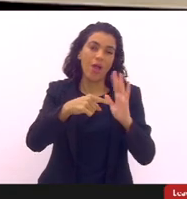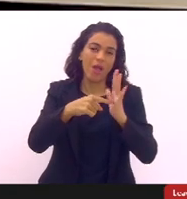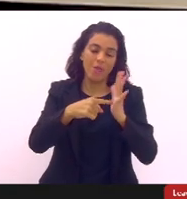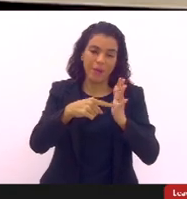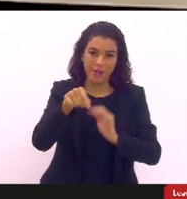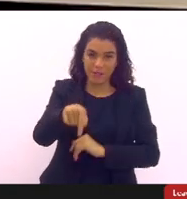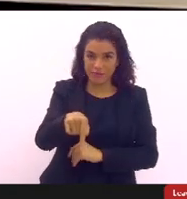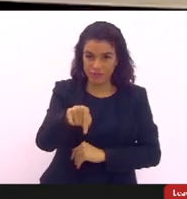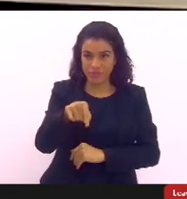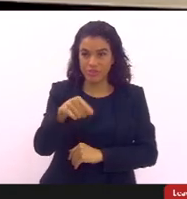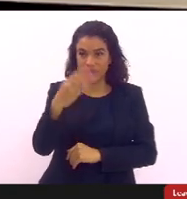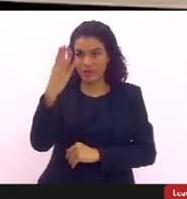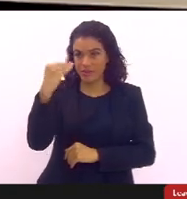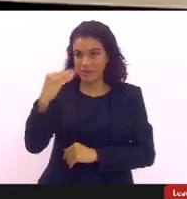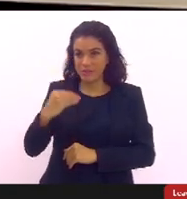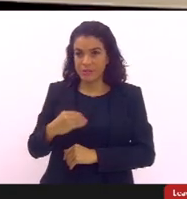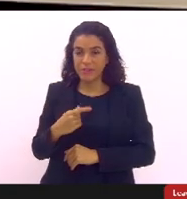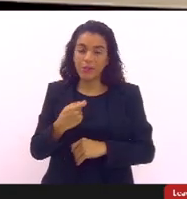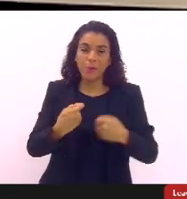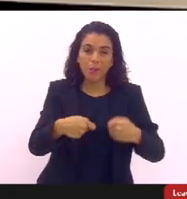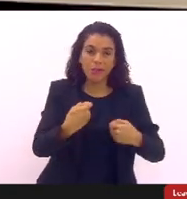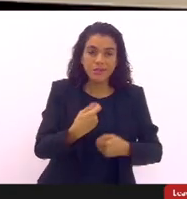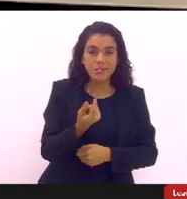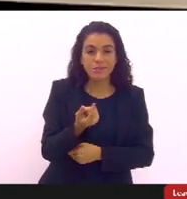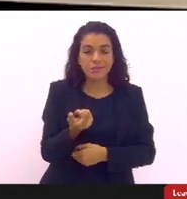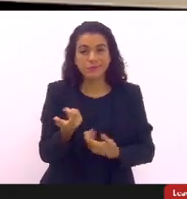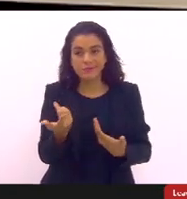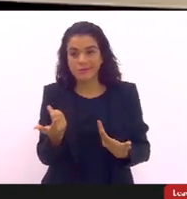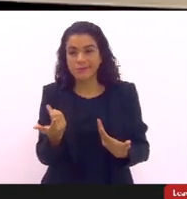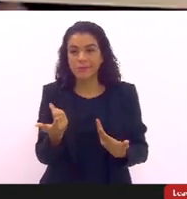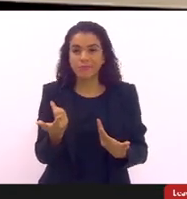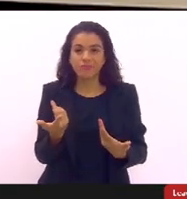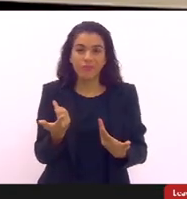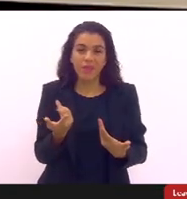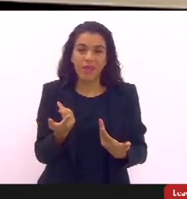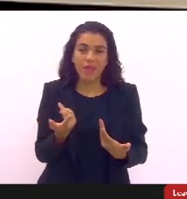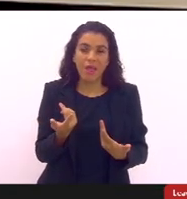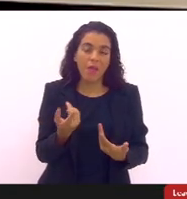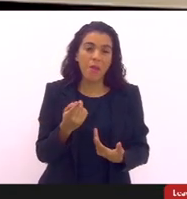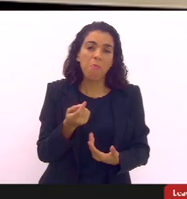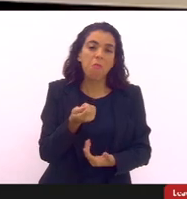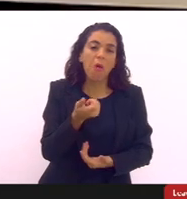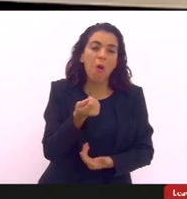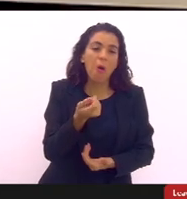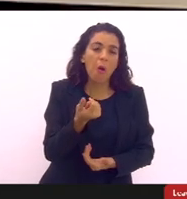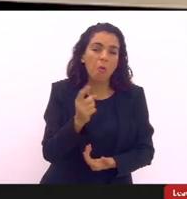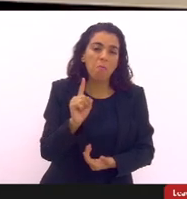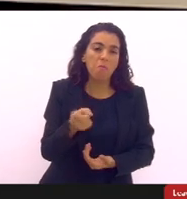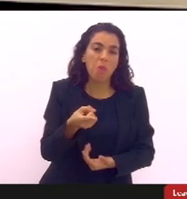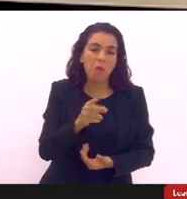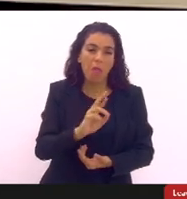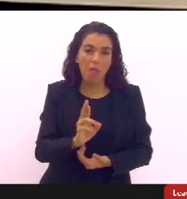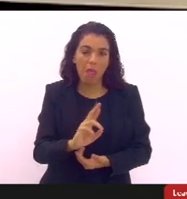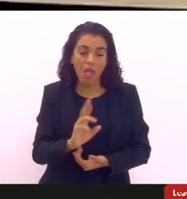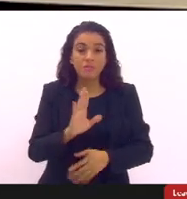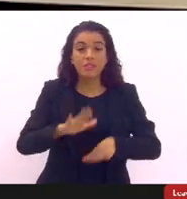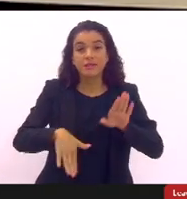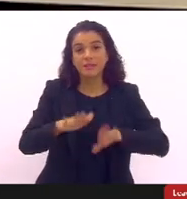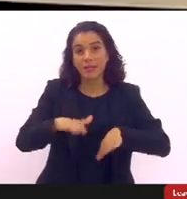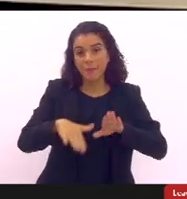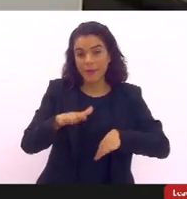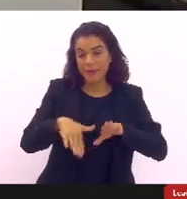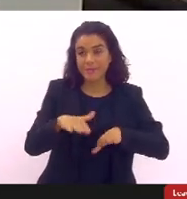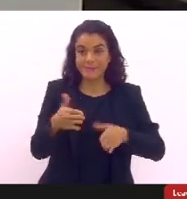Frederico Marques. Isso exige um valor que é de poucos mil reais, né? Mas fica dependendo das tais